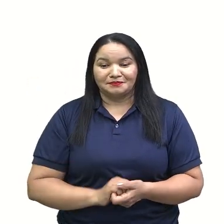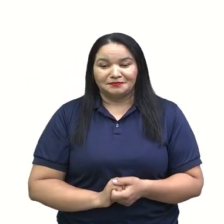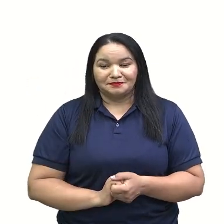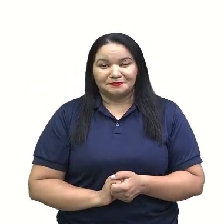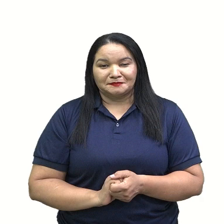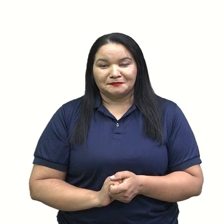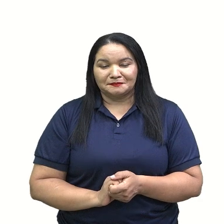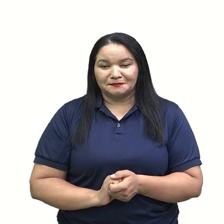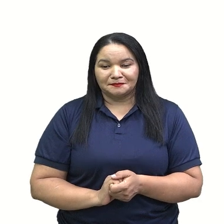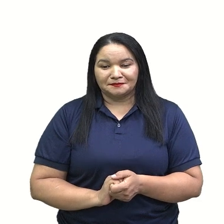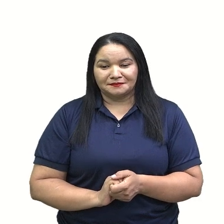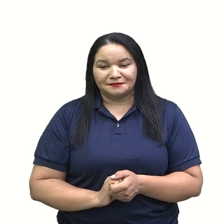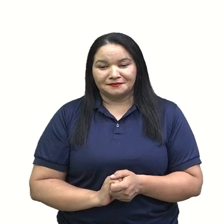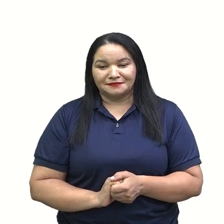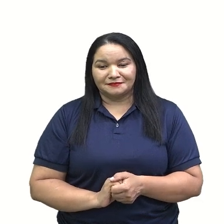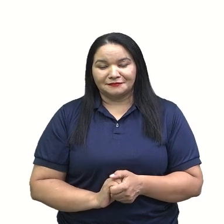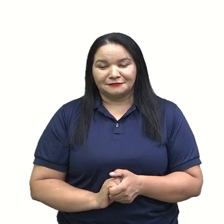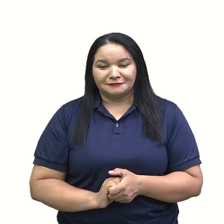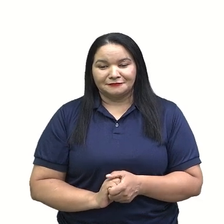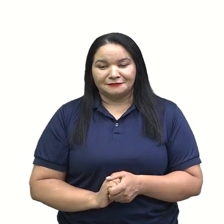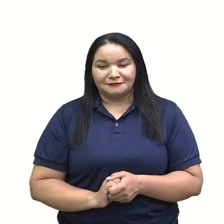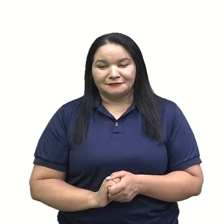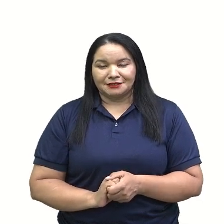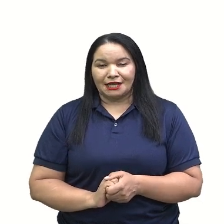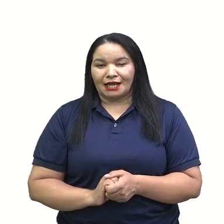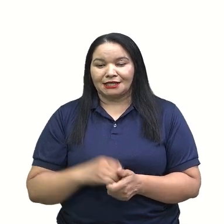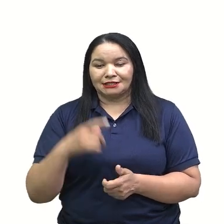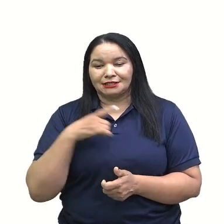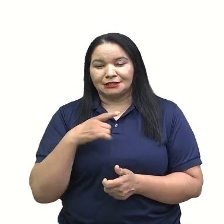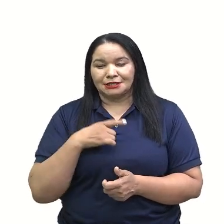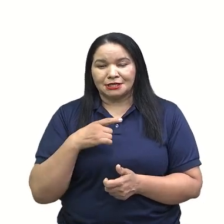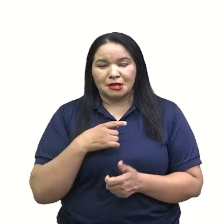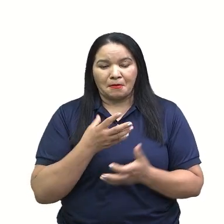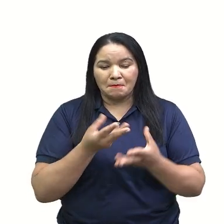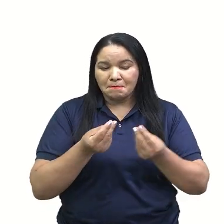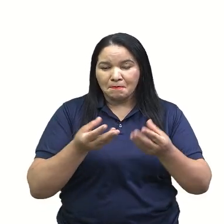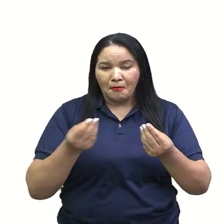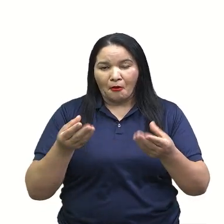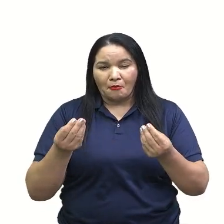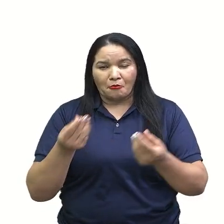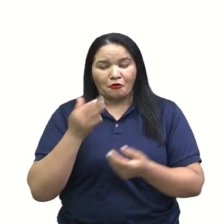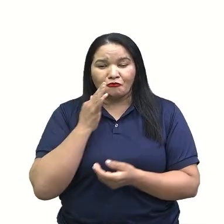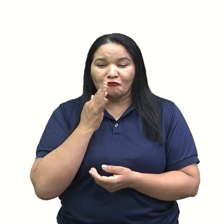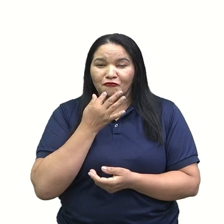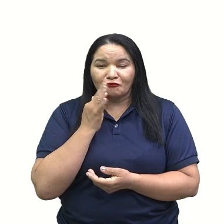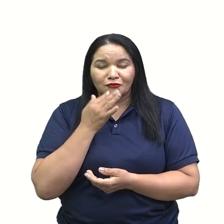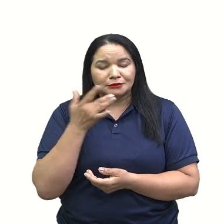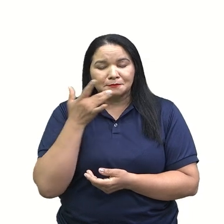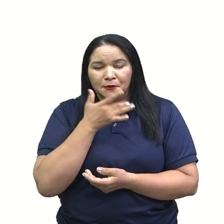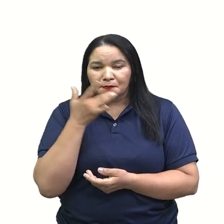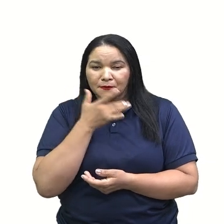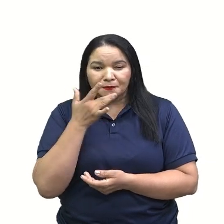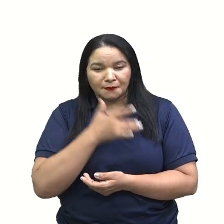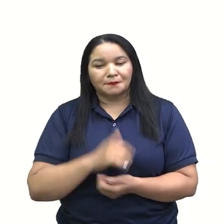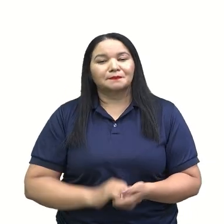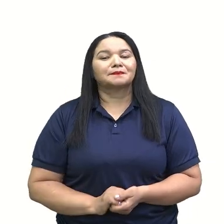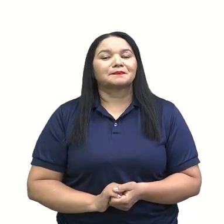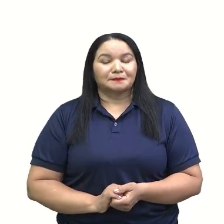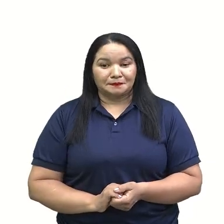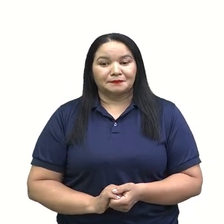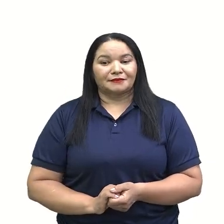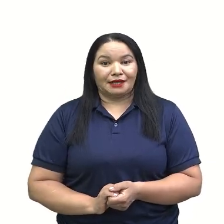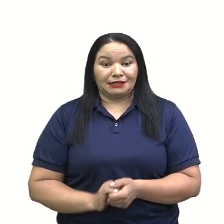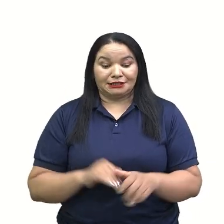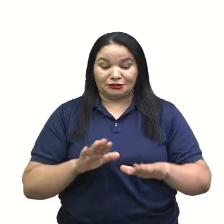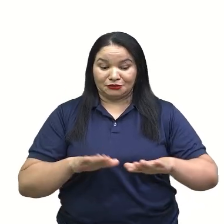infância. E esta árvore aqui está repleta de frutos bem gostosos, certo? E essas criancinhas que